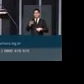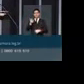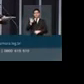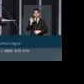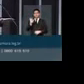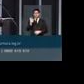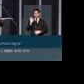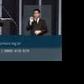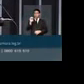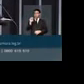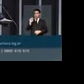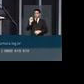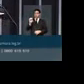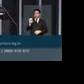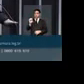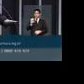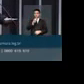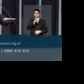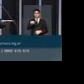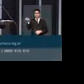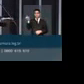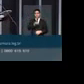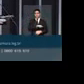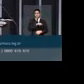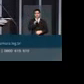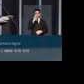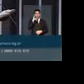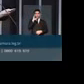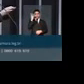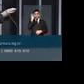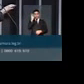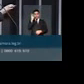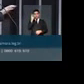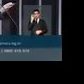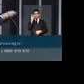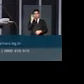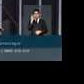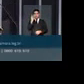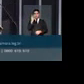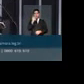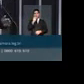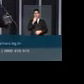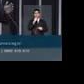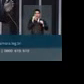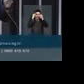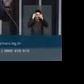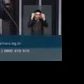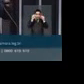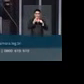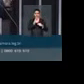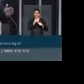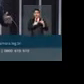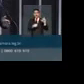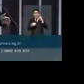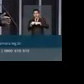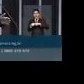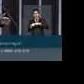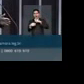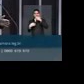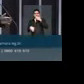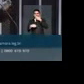Superior Eleitoral anulou a decisão do Tribunal do Rio de Janeiro e